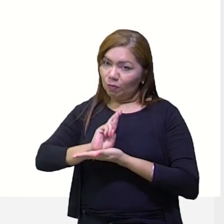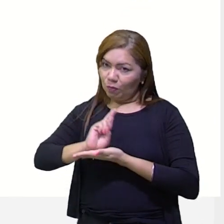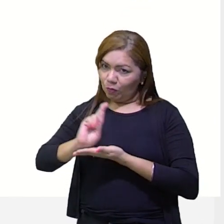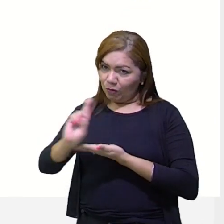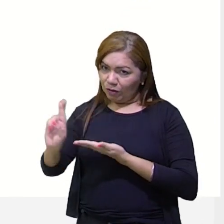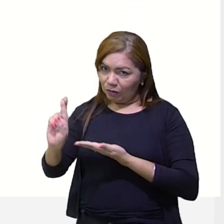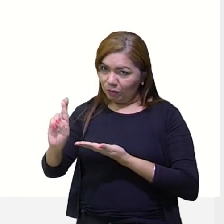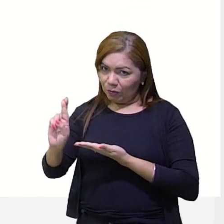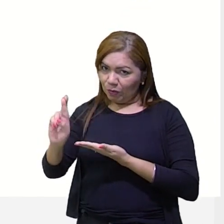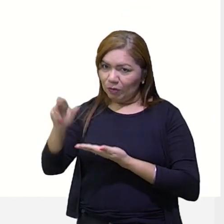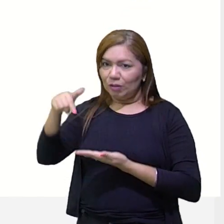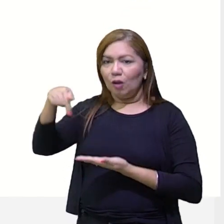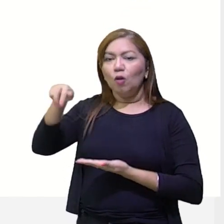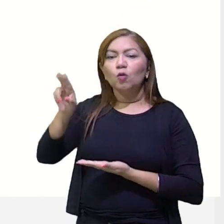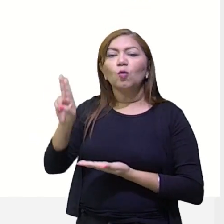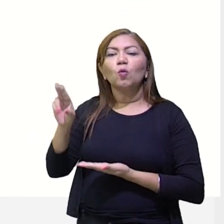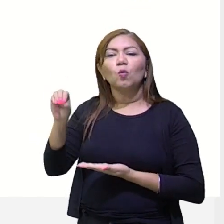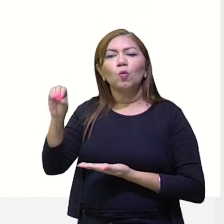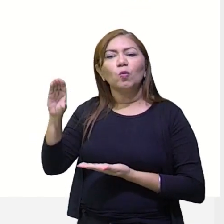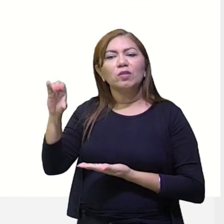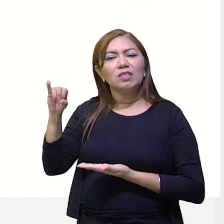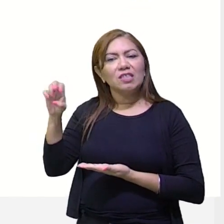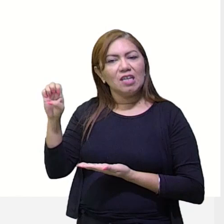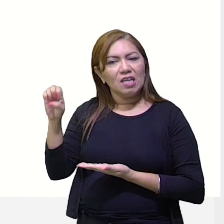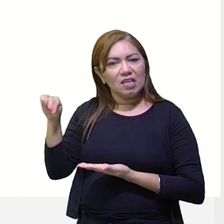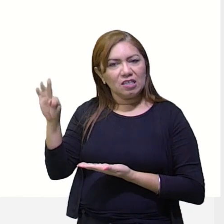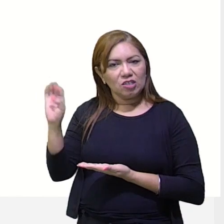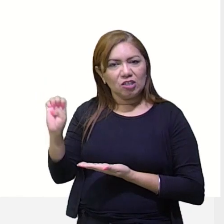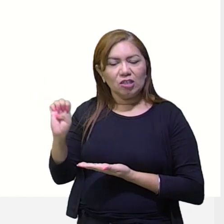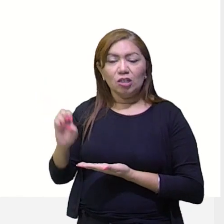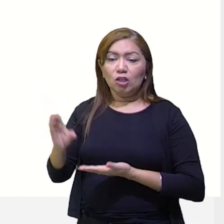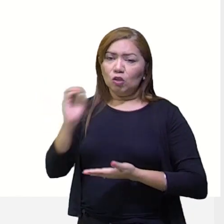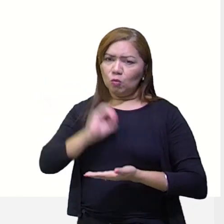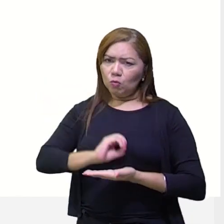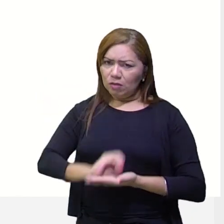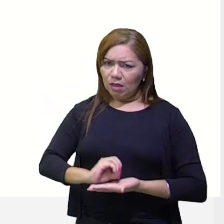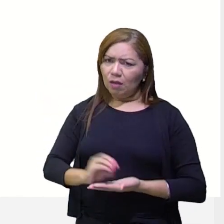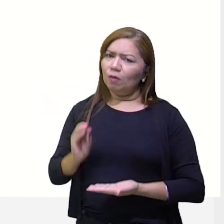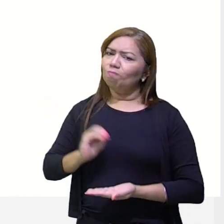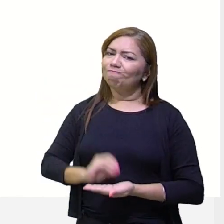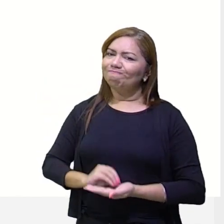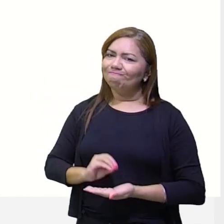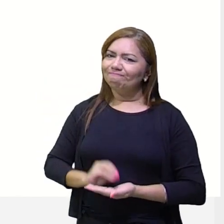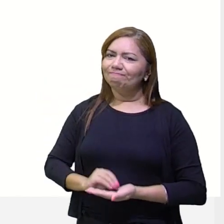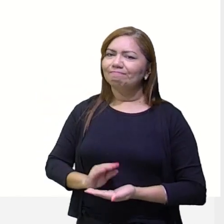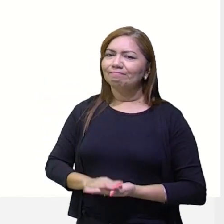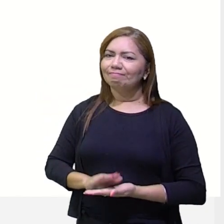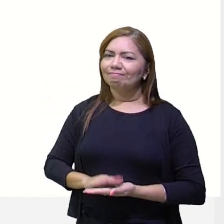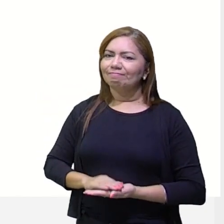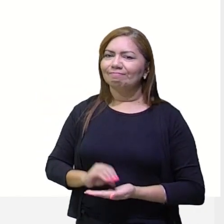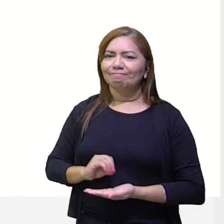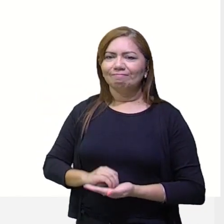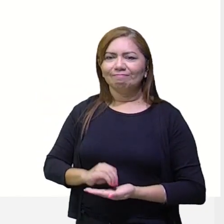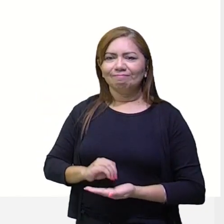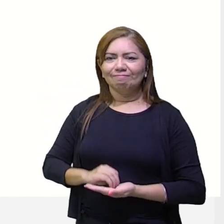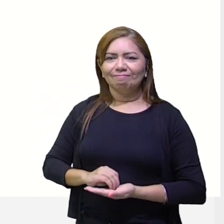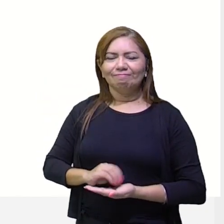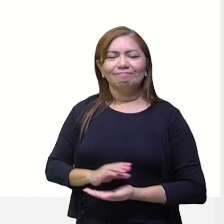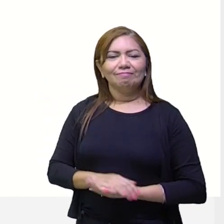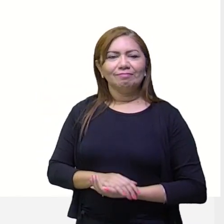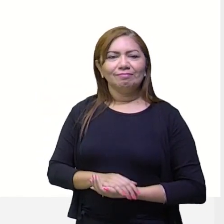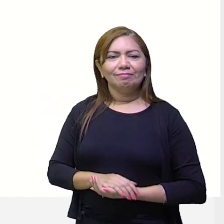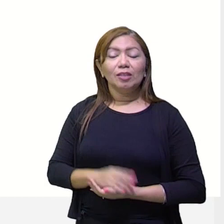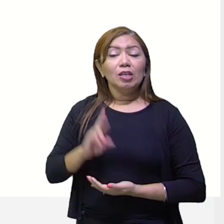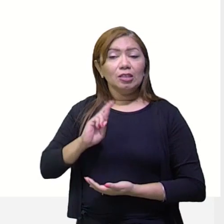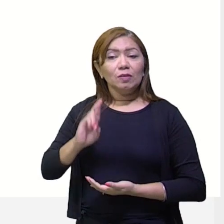Quociente. E o que sobrar é o quê? Resto. Muito bem. Só lembrando, se o resto